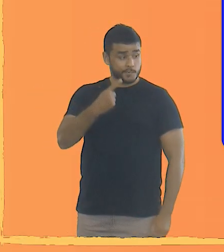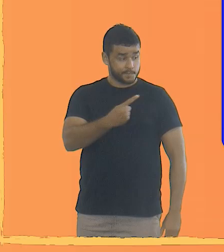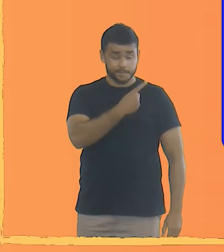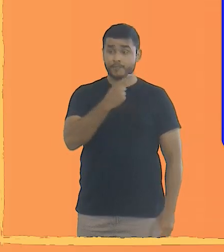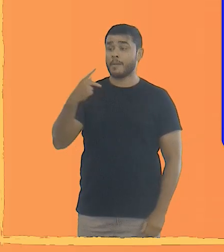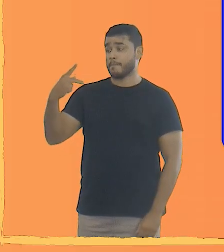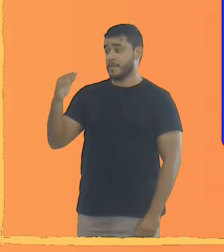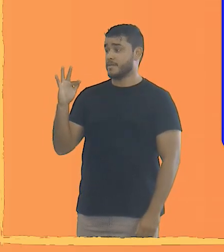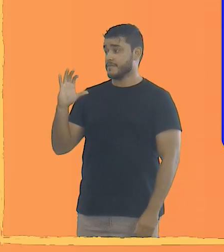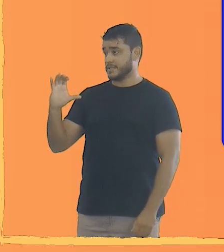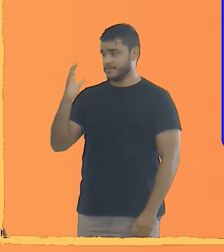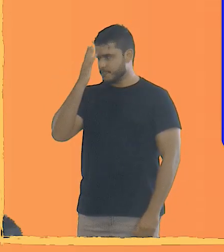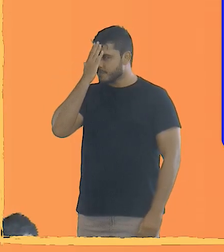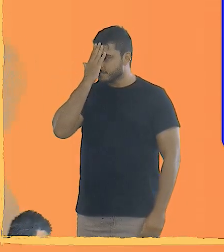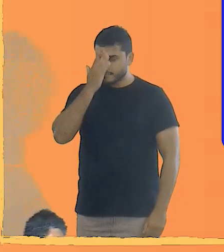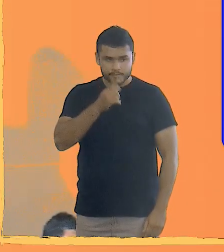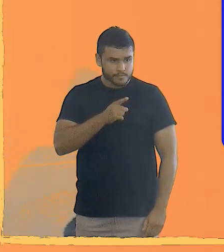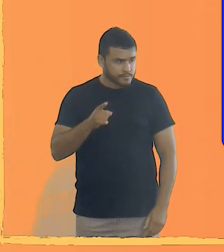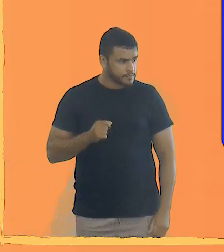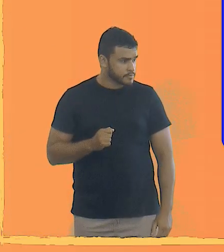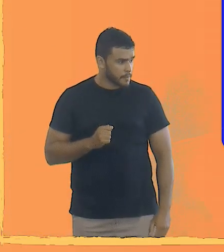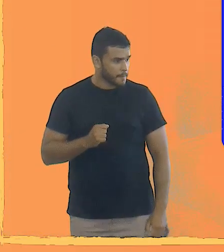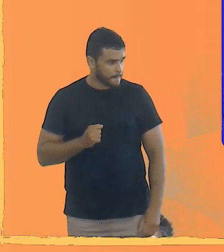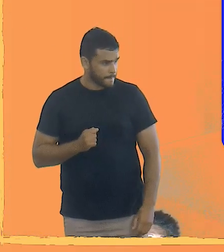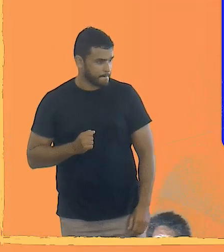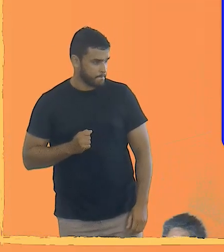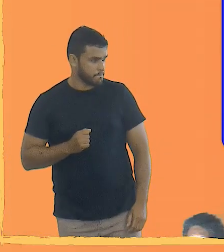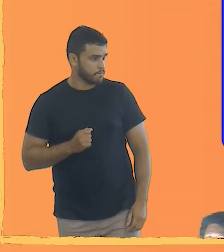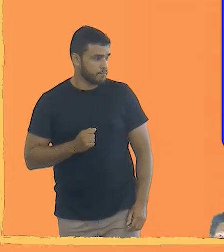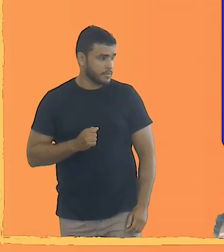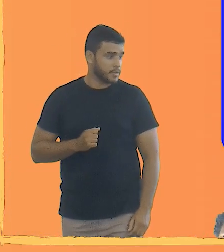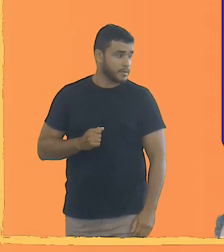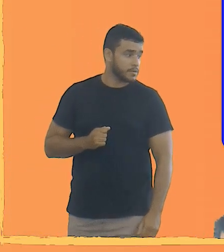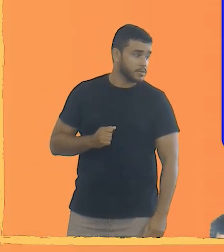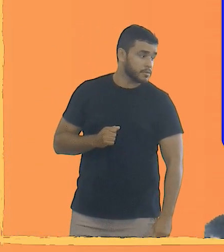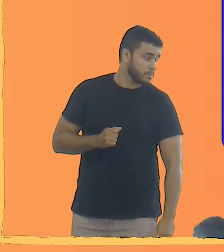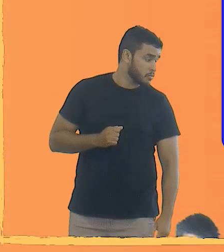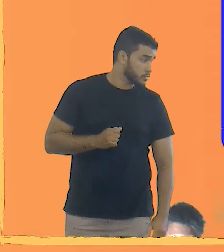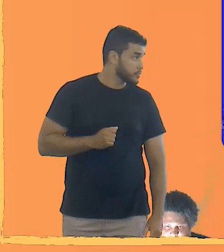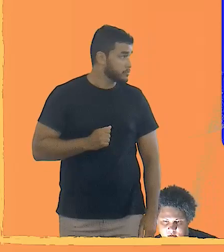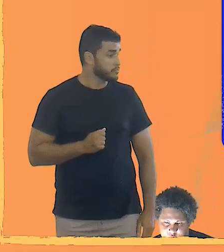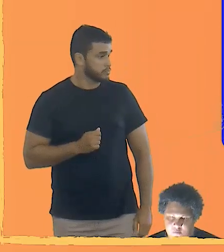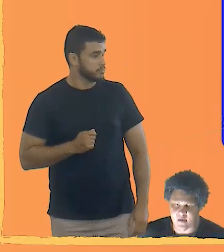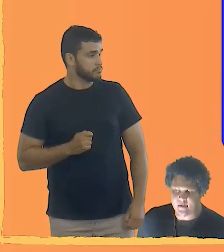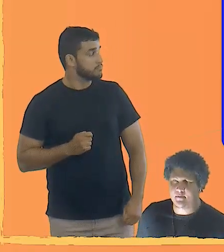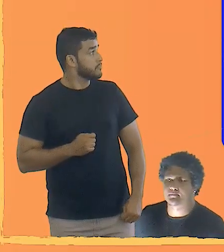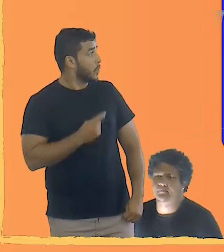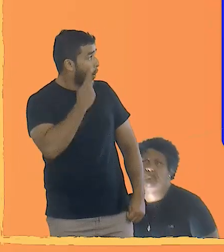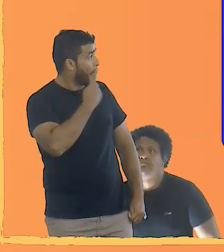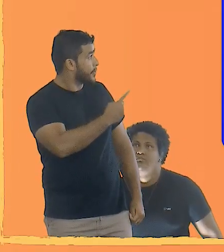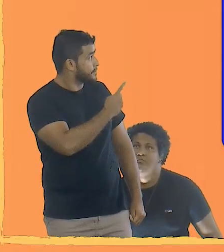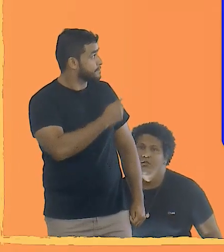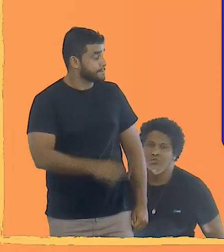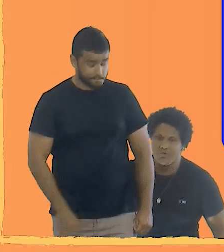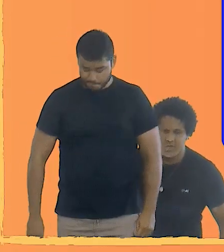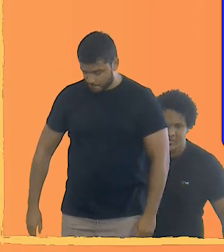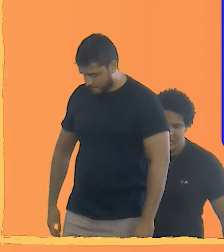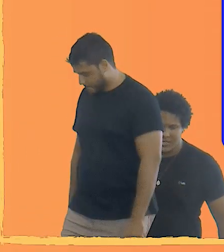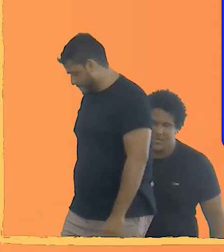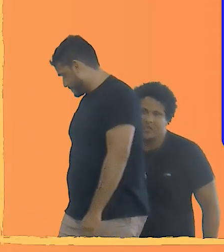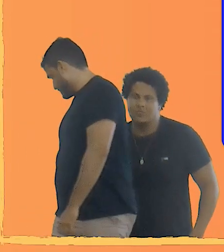contagem. Deixa eu mostrar para vocês aqui algumas situações que eu acho que fica bem claro para vocês entenderem.